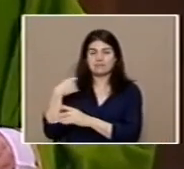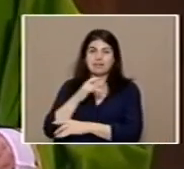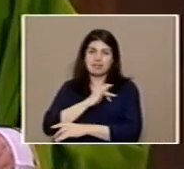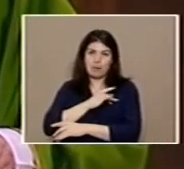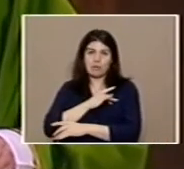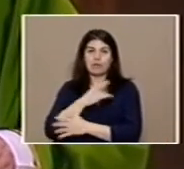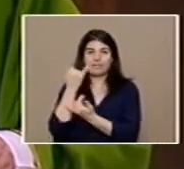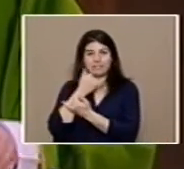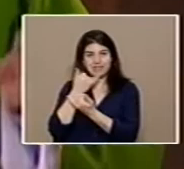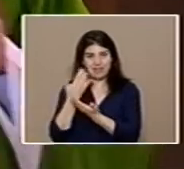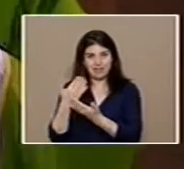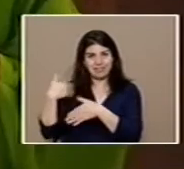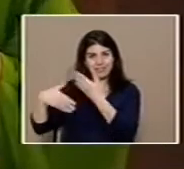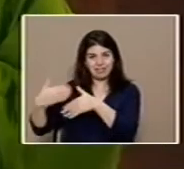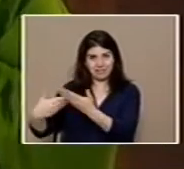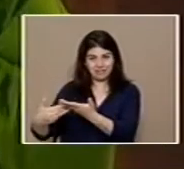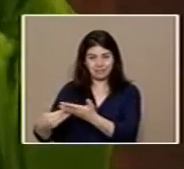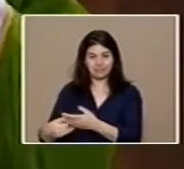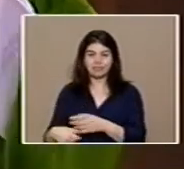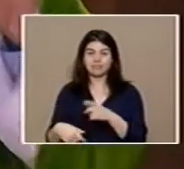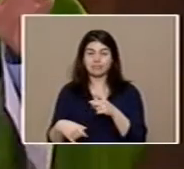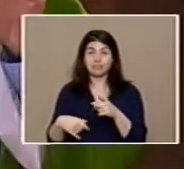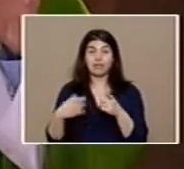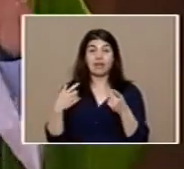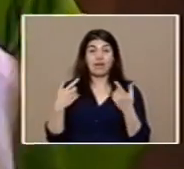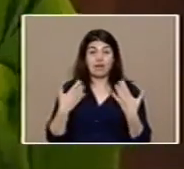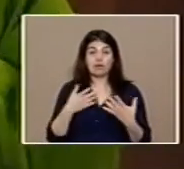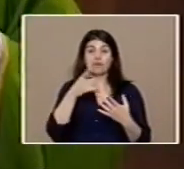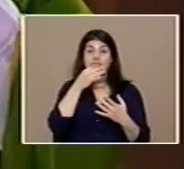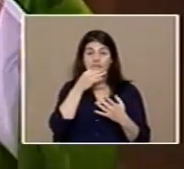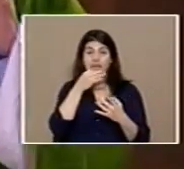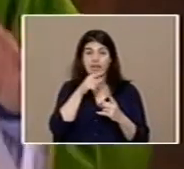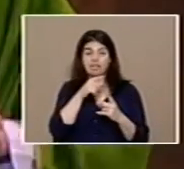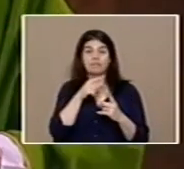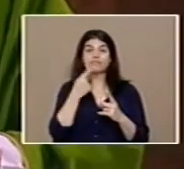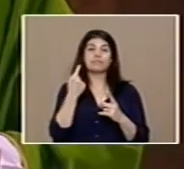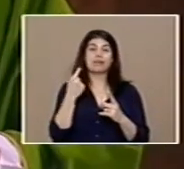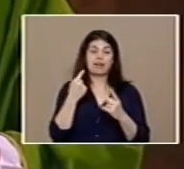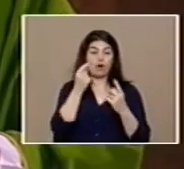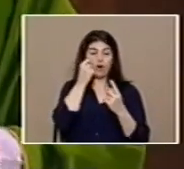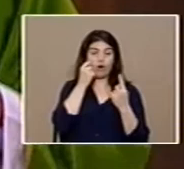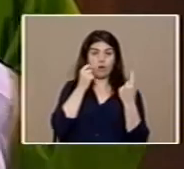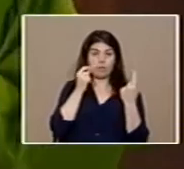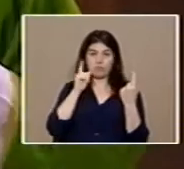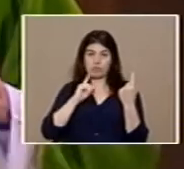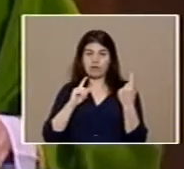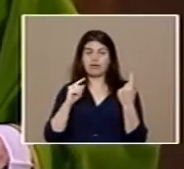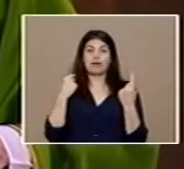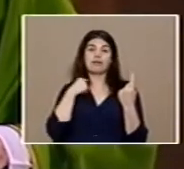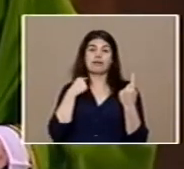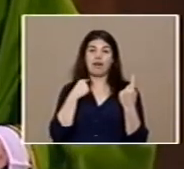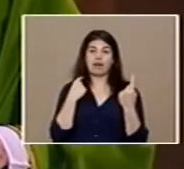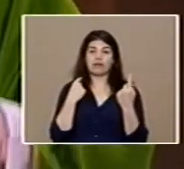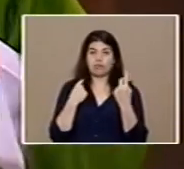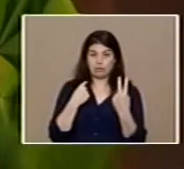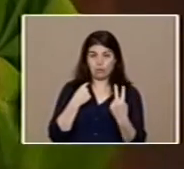esposa para que sejam os dois não apenas na já não dois mas uma só carne e com isso Jesus